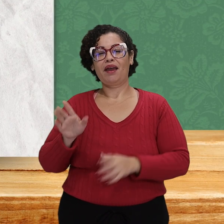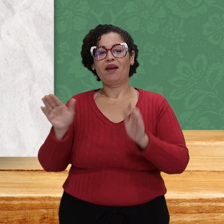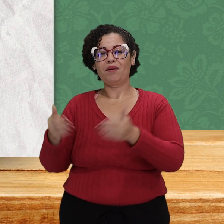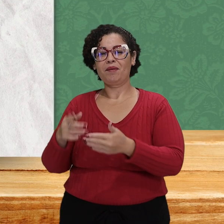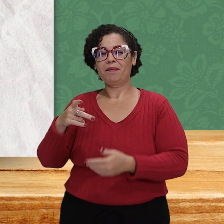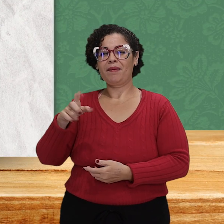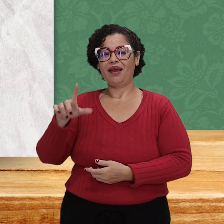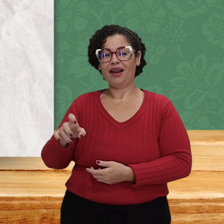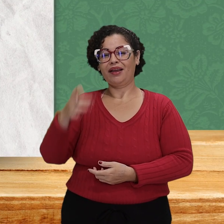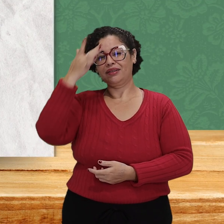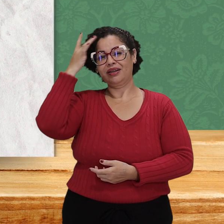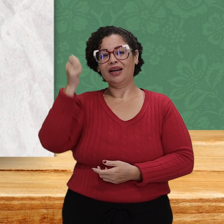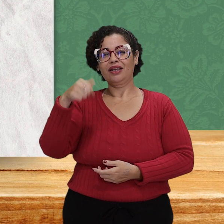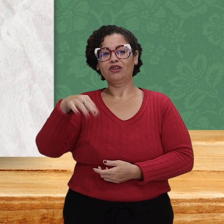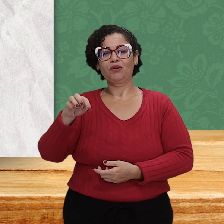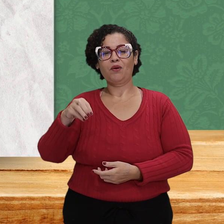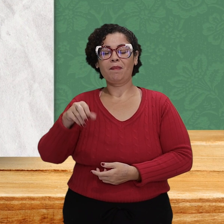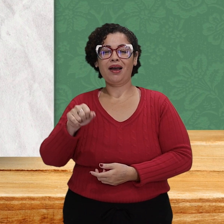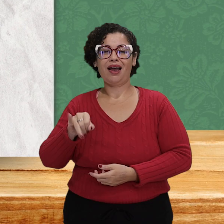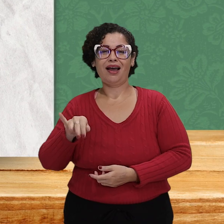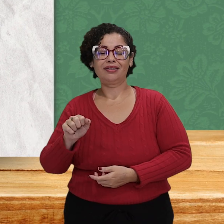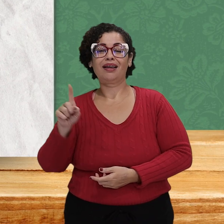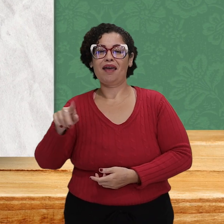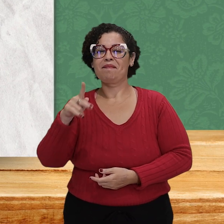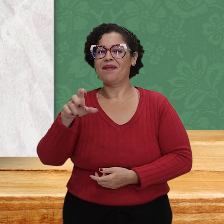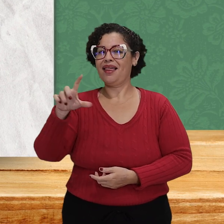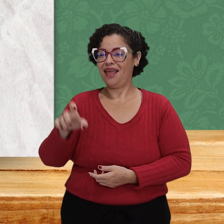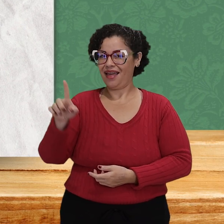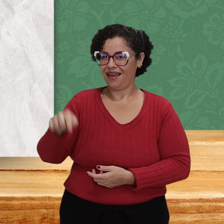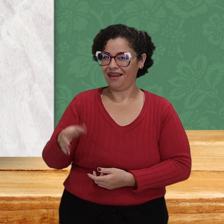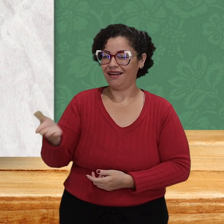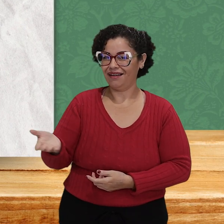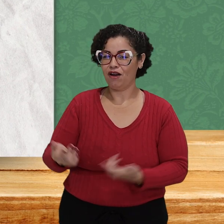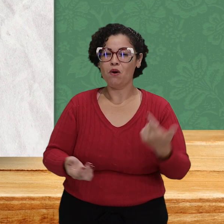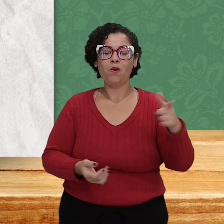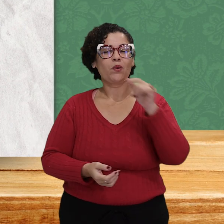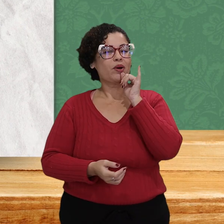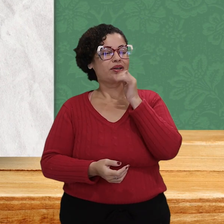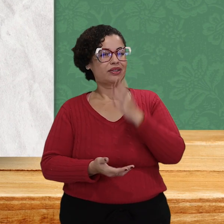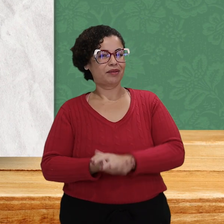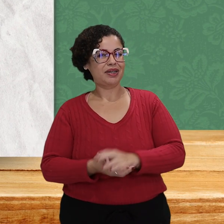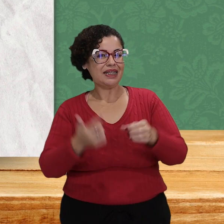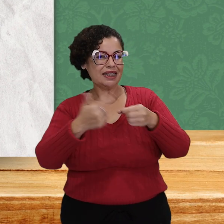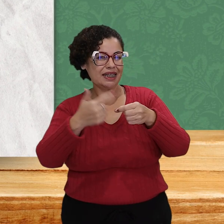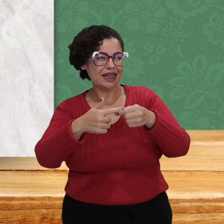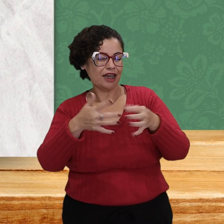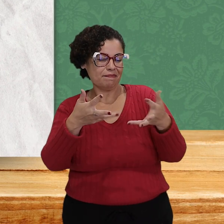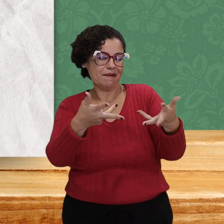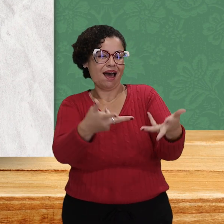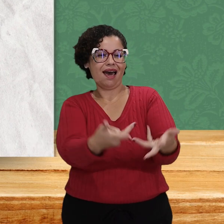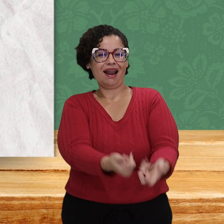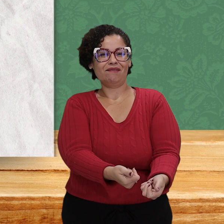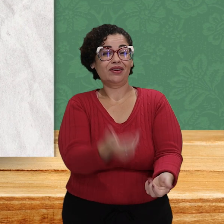uma perífrase ou uma antonomásia para Pelé. Outro exemplo, a